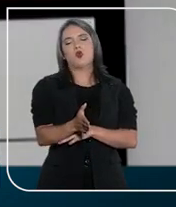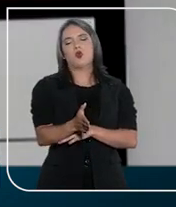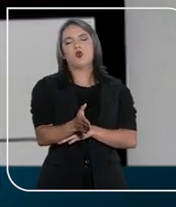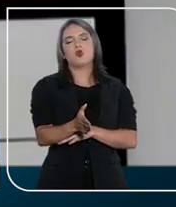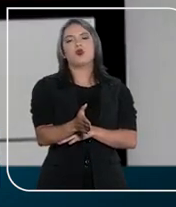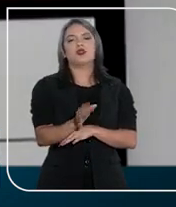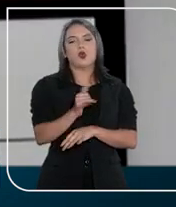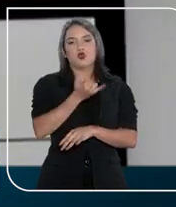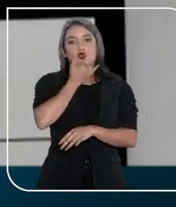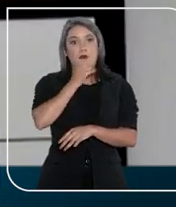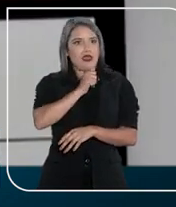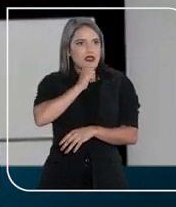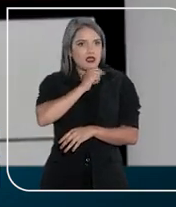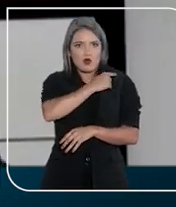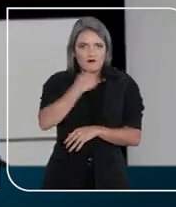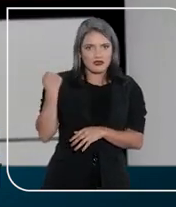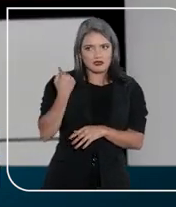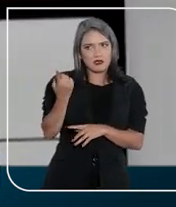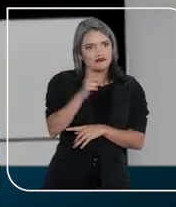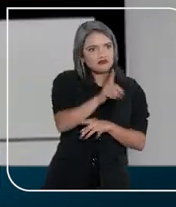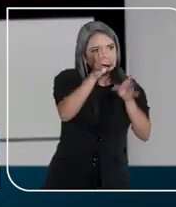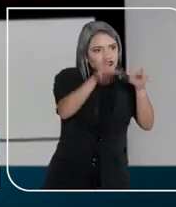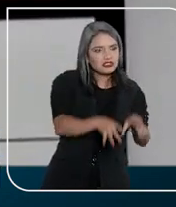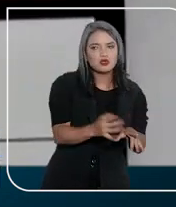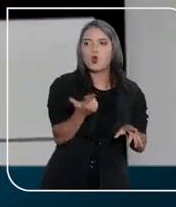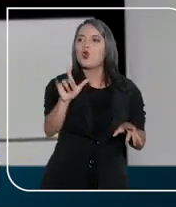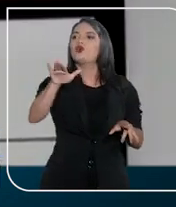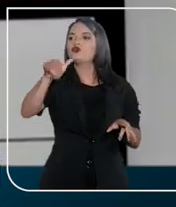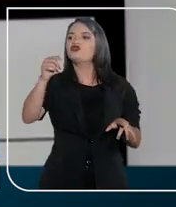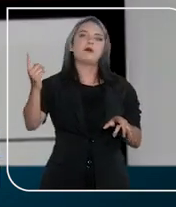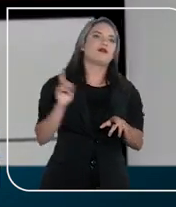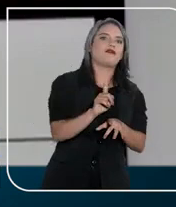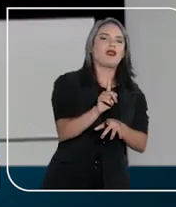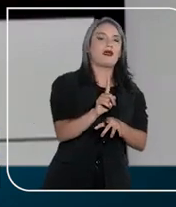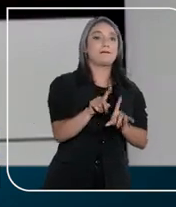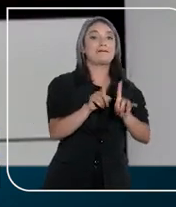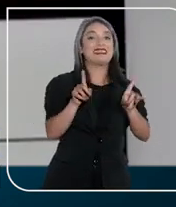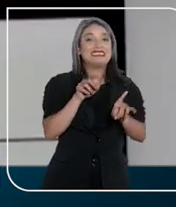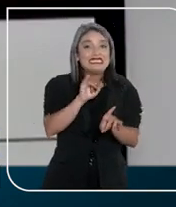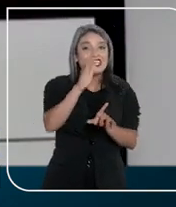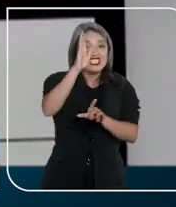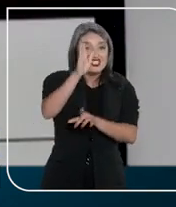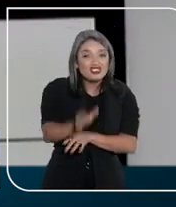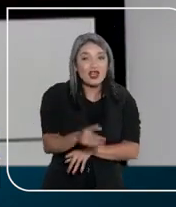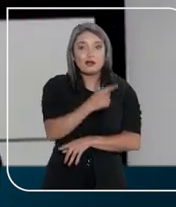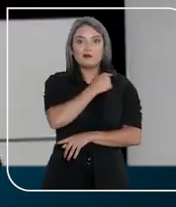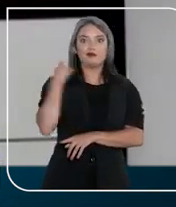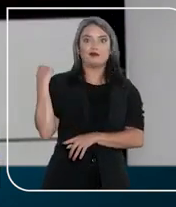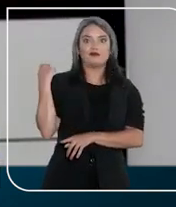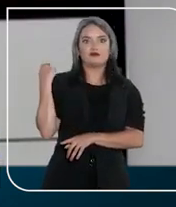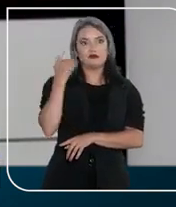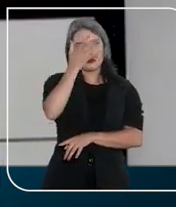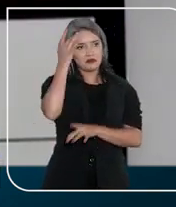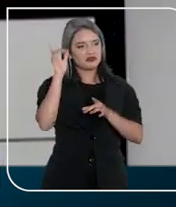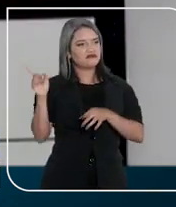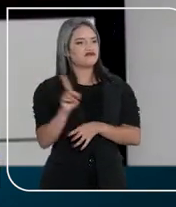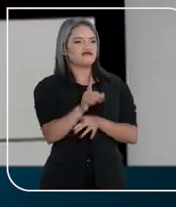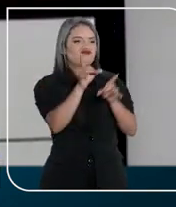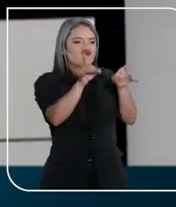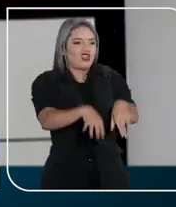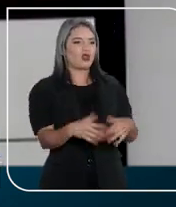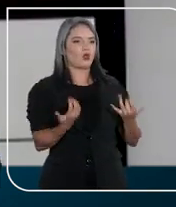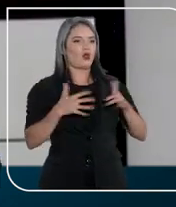certo. Mas se o certame já tivesse expirado quando houve a desistência deste candidato, que originalmente estava no